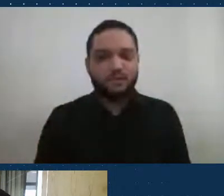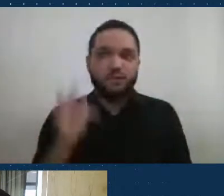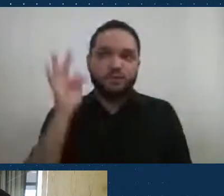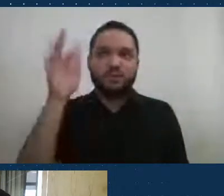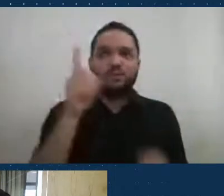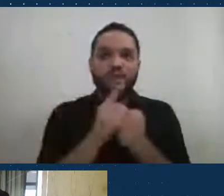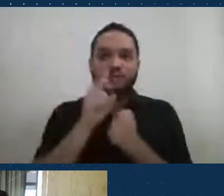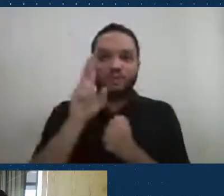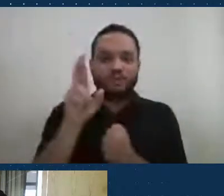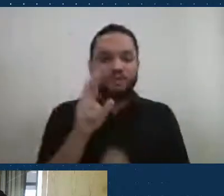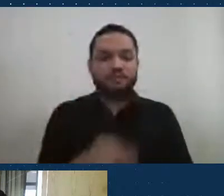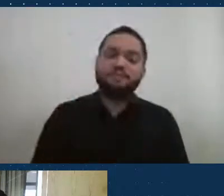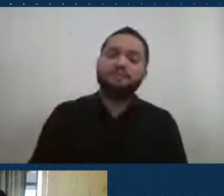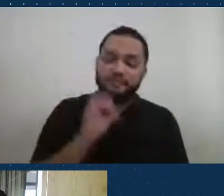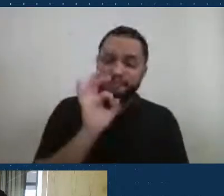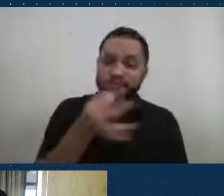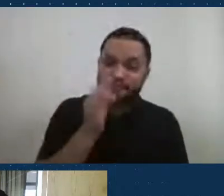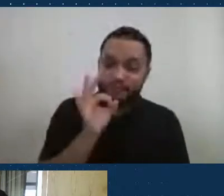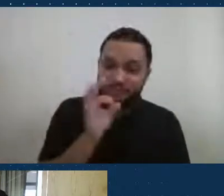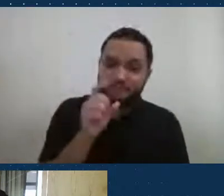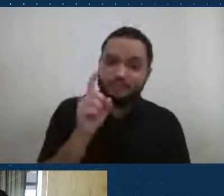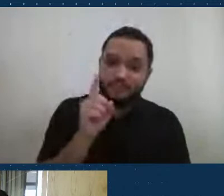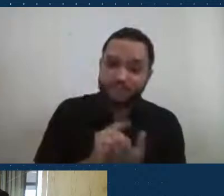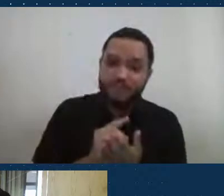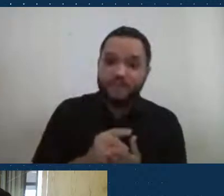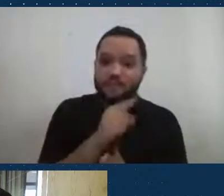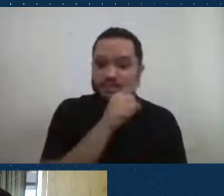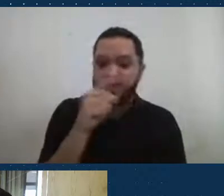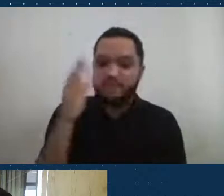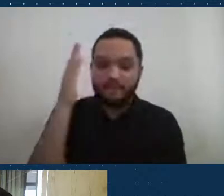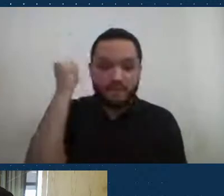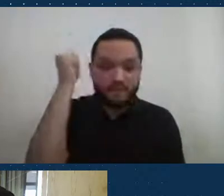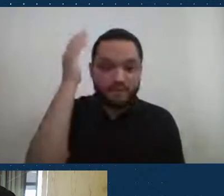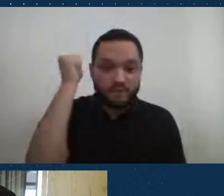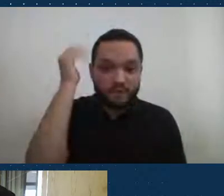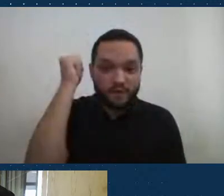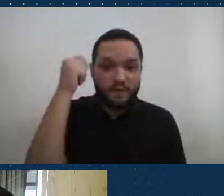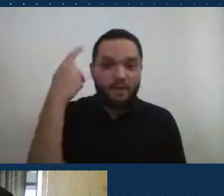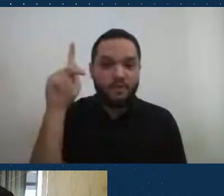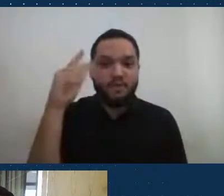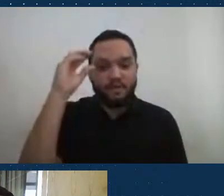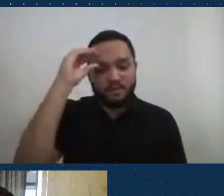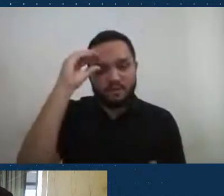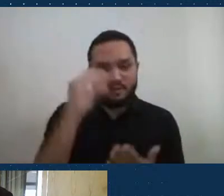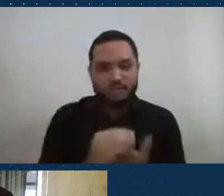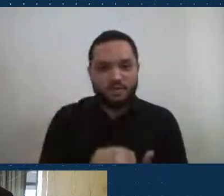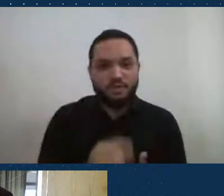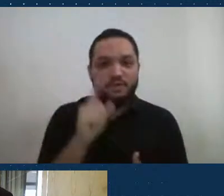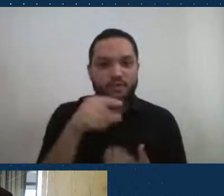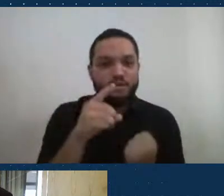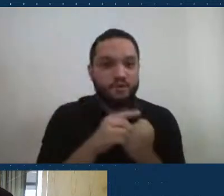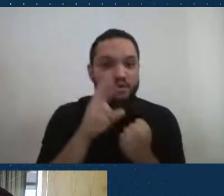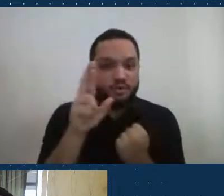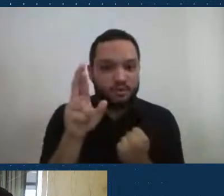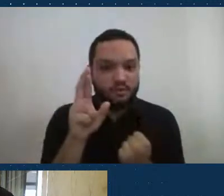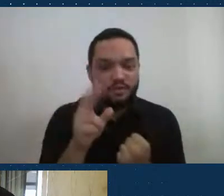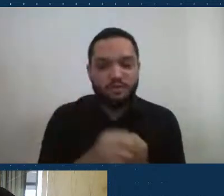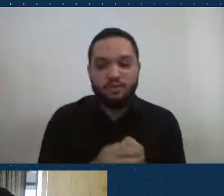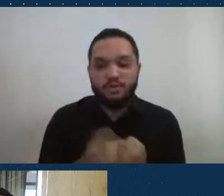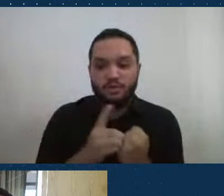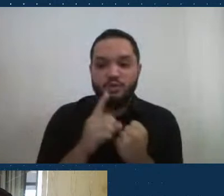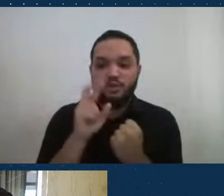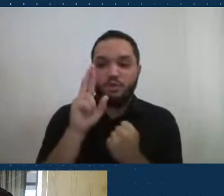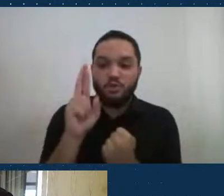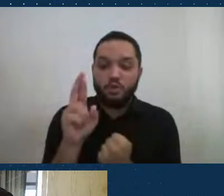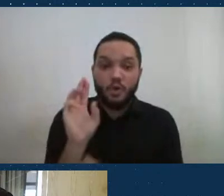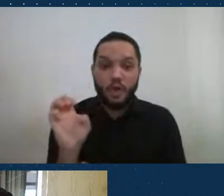E realmente, né? Você vai ficar conhecido na academia pela sua tese, né? Você é doutor em, ou seja, é alguém